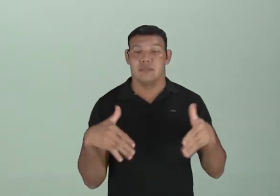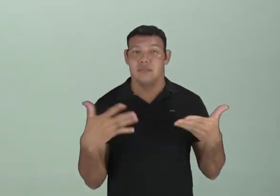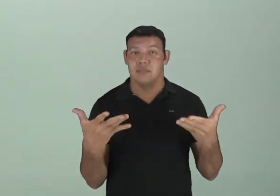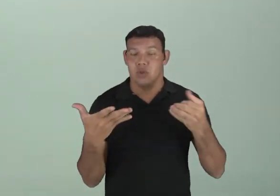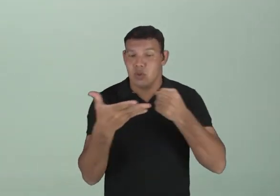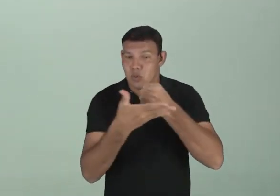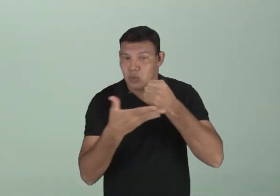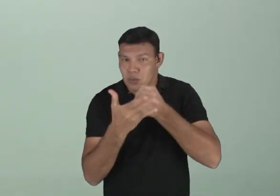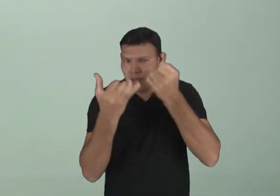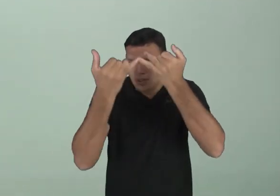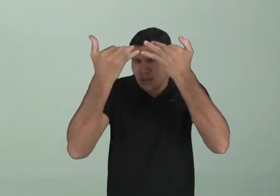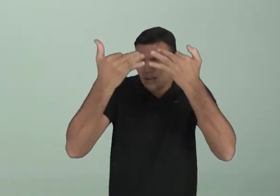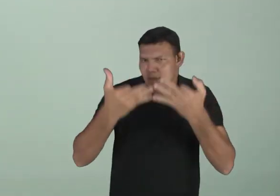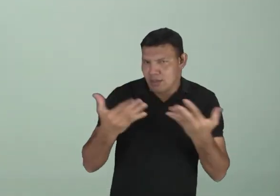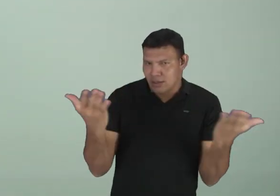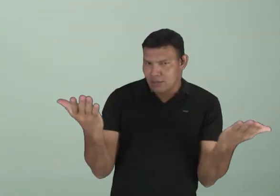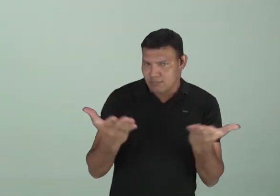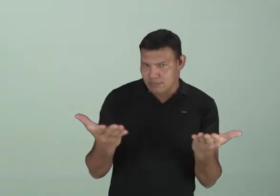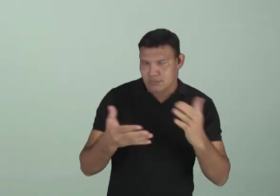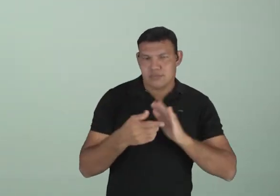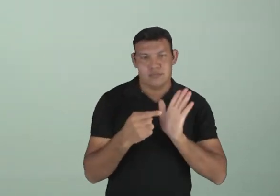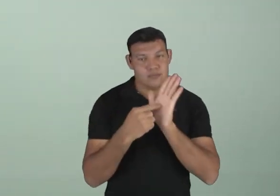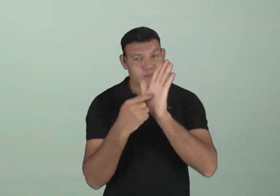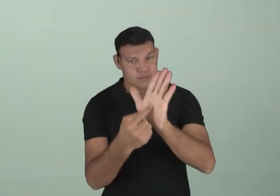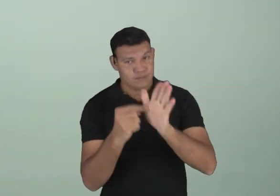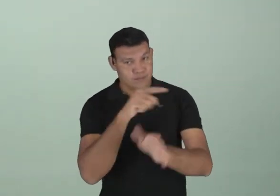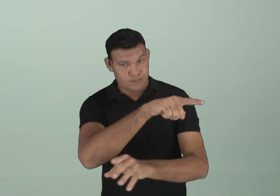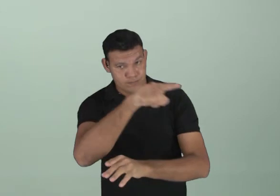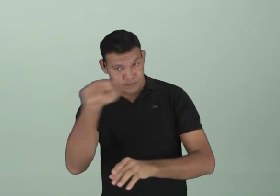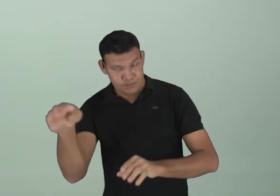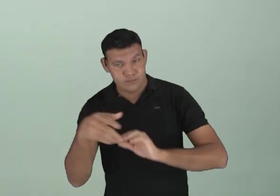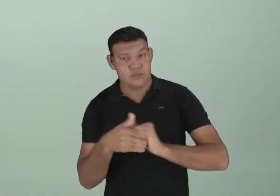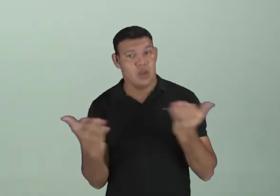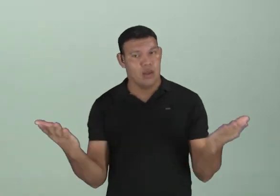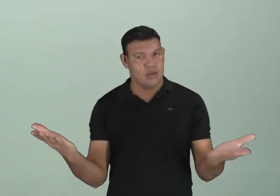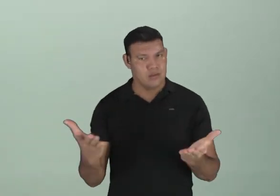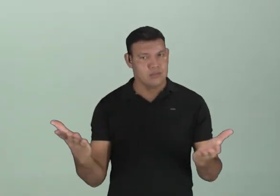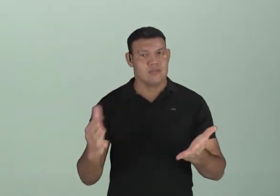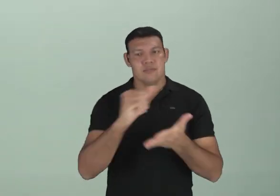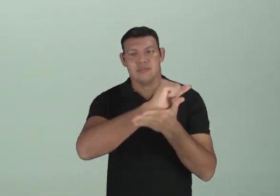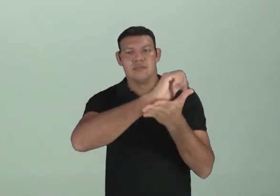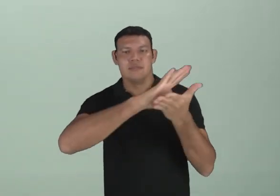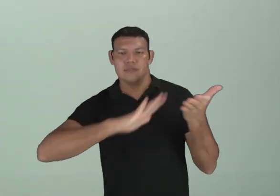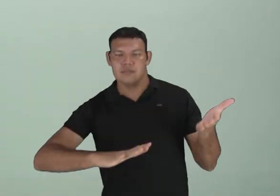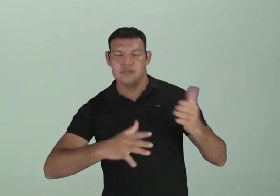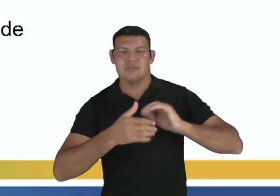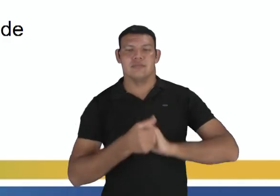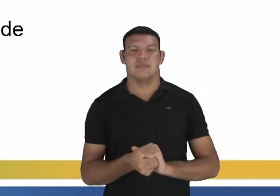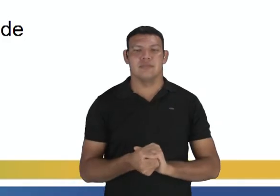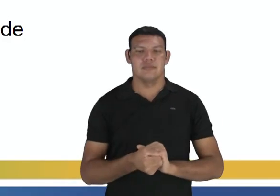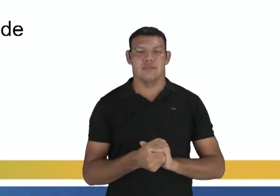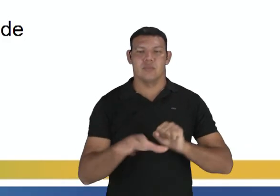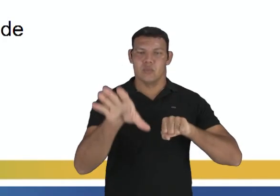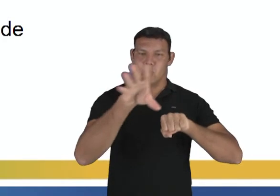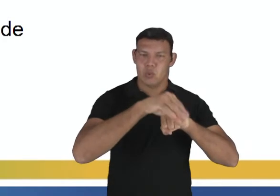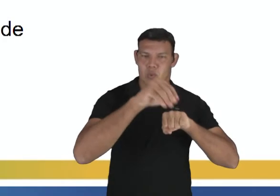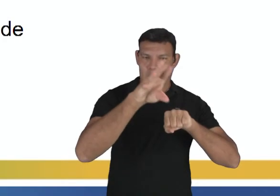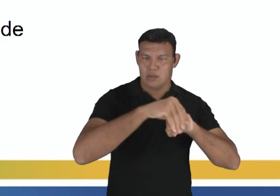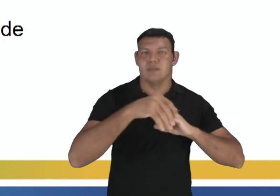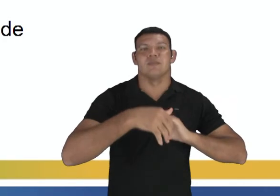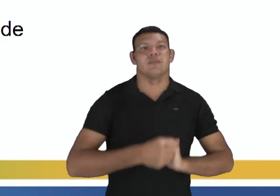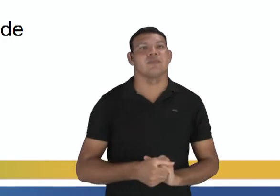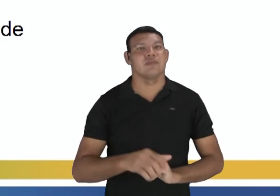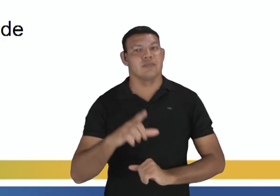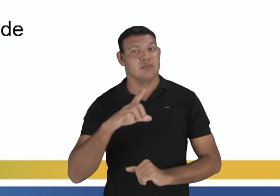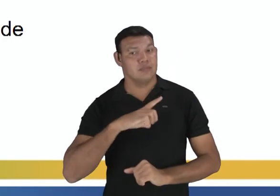base nas explicações que eu acabei de apresentar a todos vocês, agora nós vamos exercitar o nosso aprendizado.